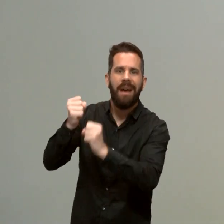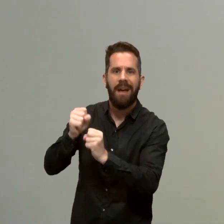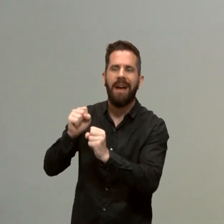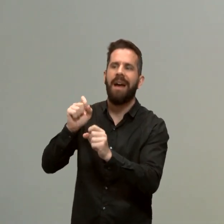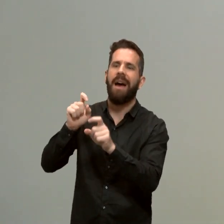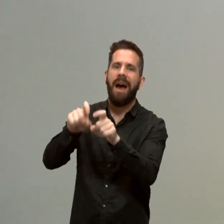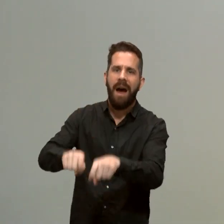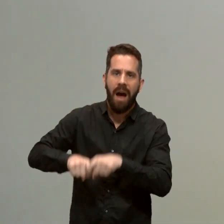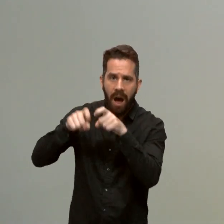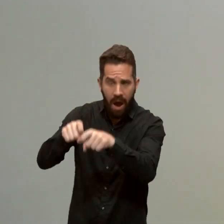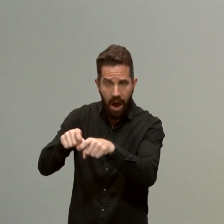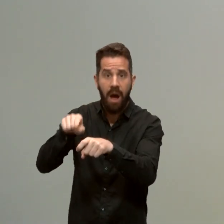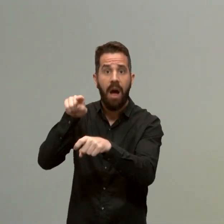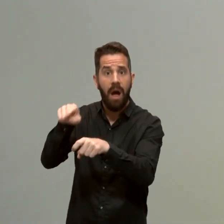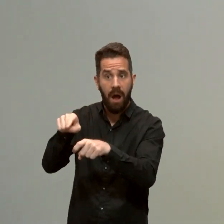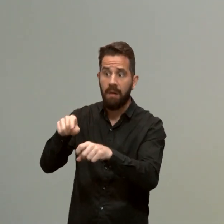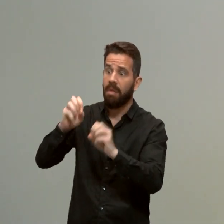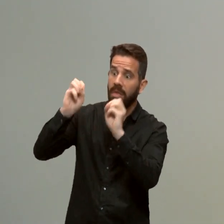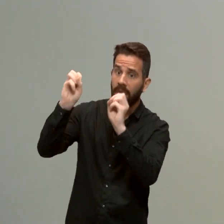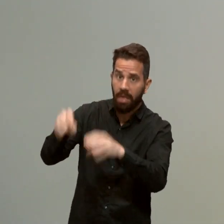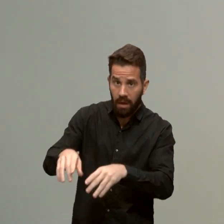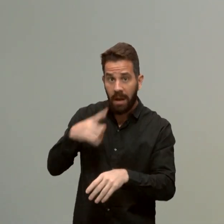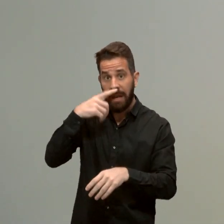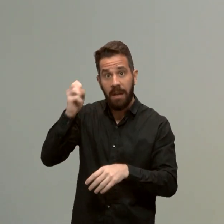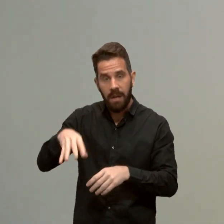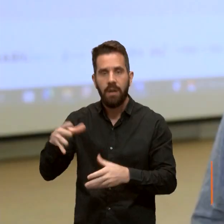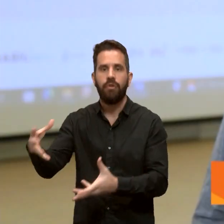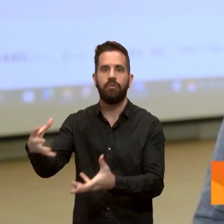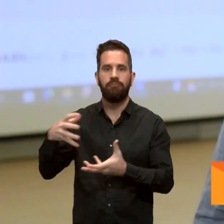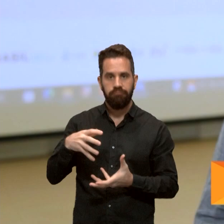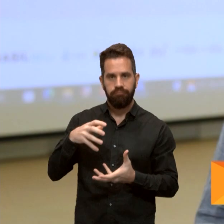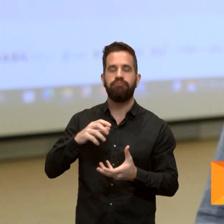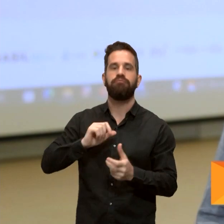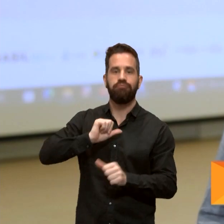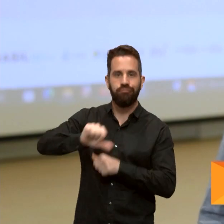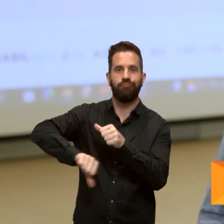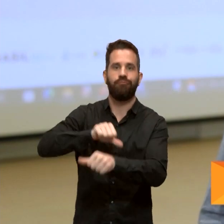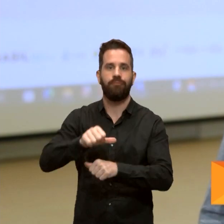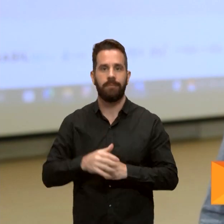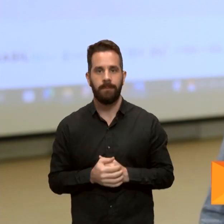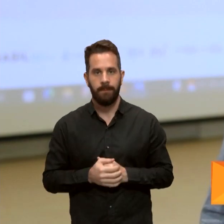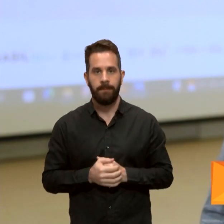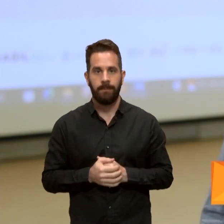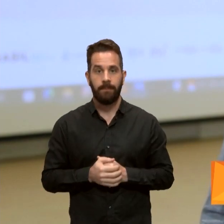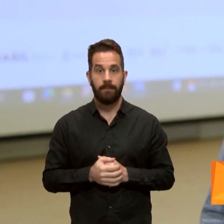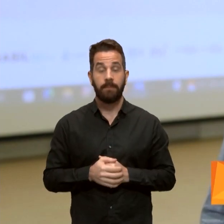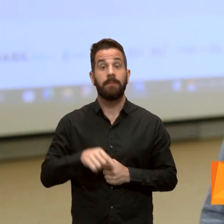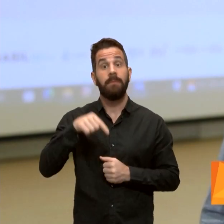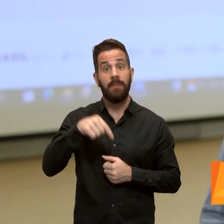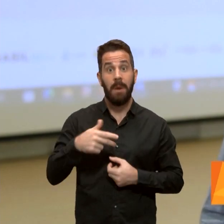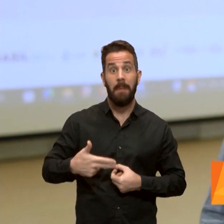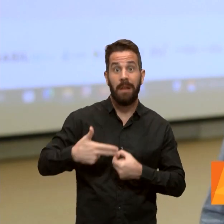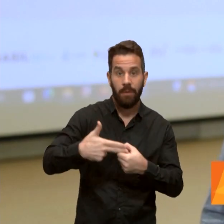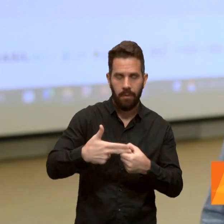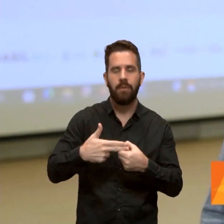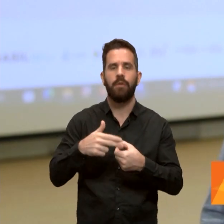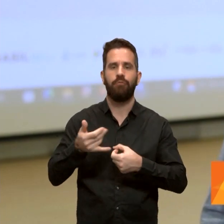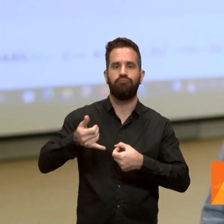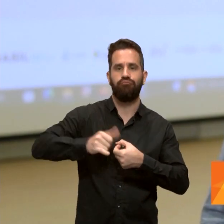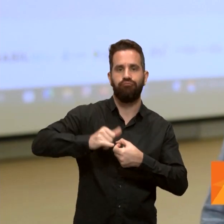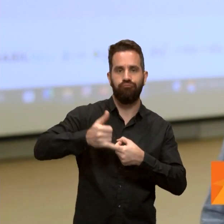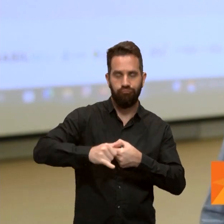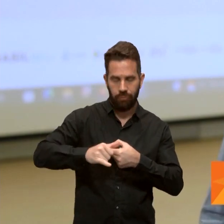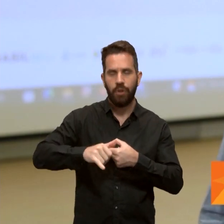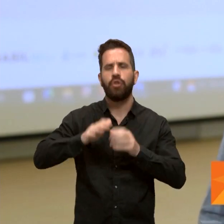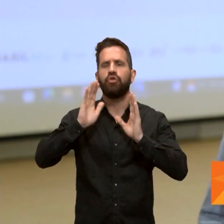se destaca no setor agroindustrial. O petróleo sintético ele é produzido via um processo já